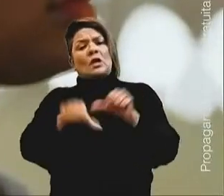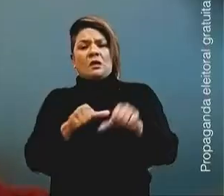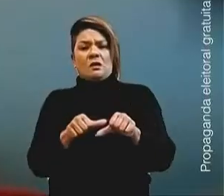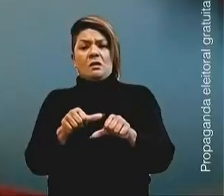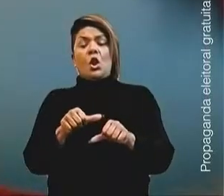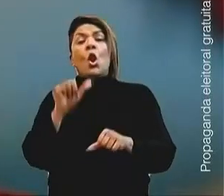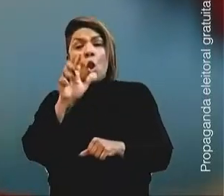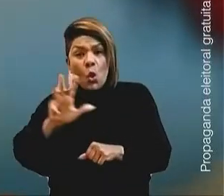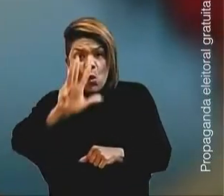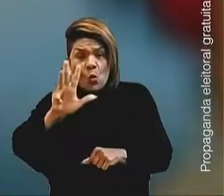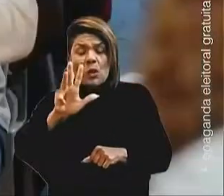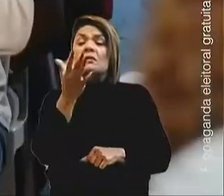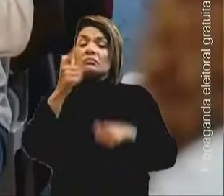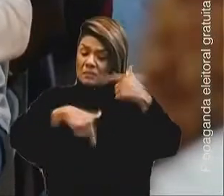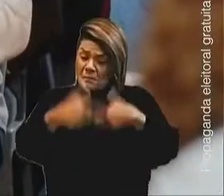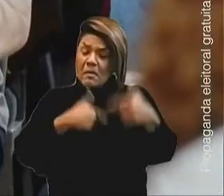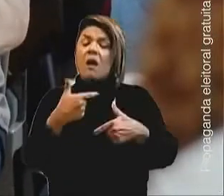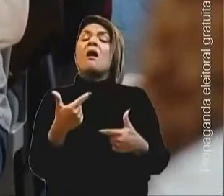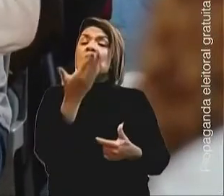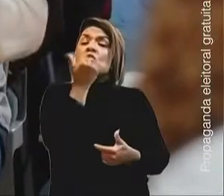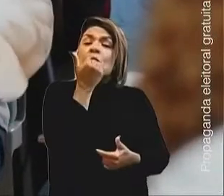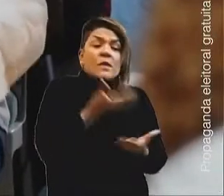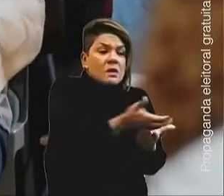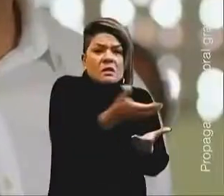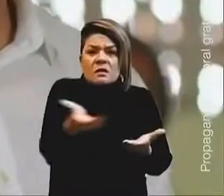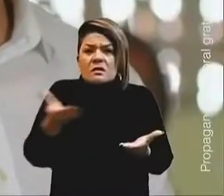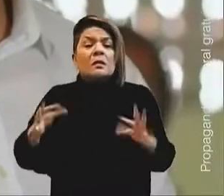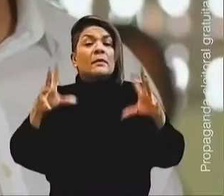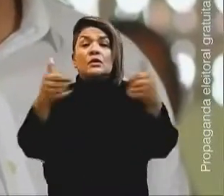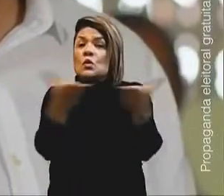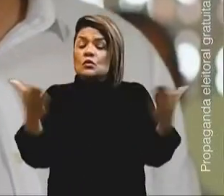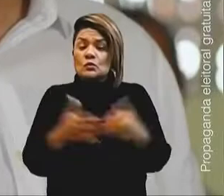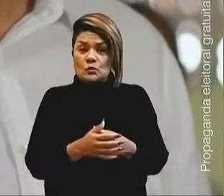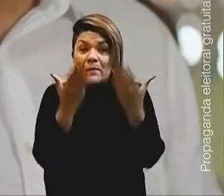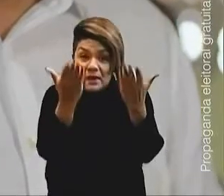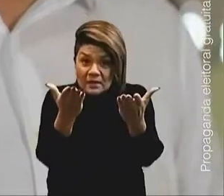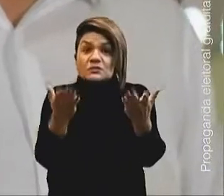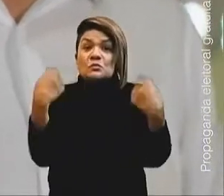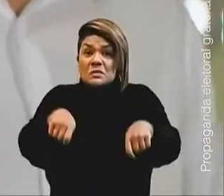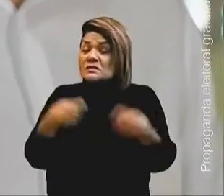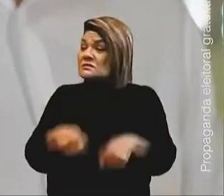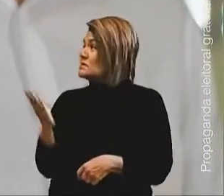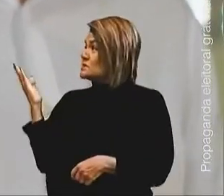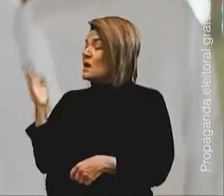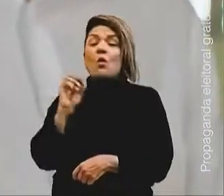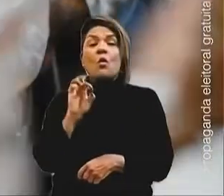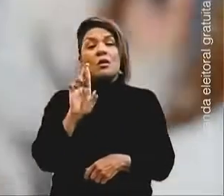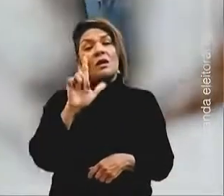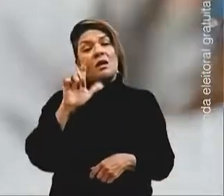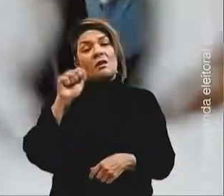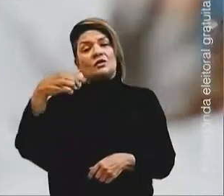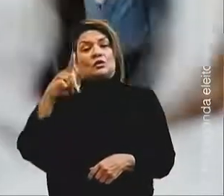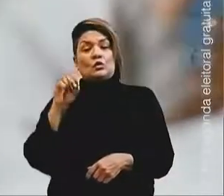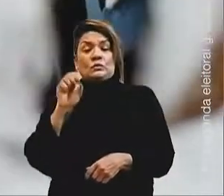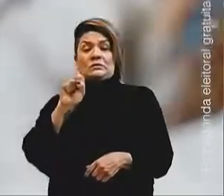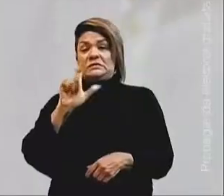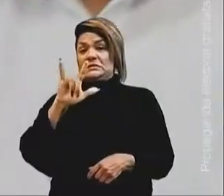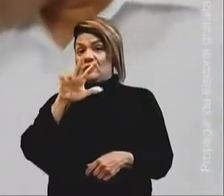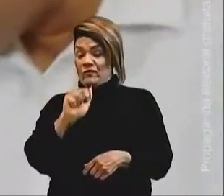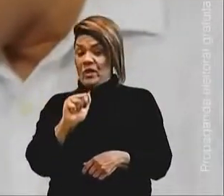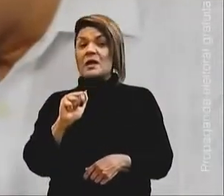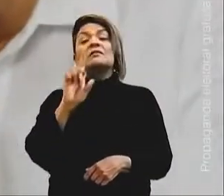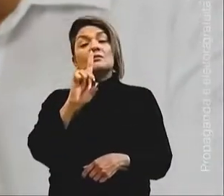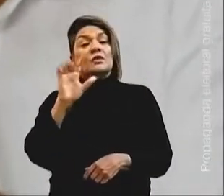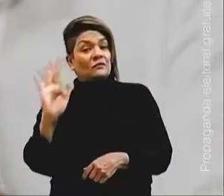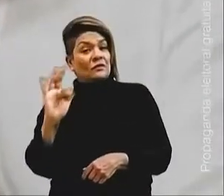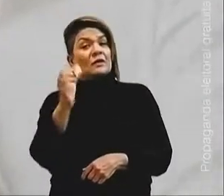Com o Lula, é trabalho e comida na mesa para todo mundo. Para isso, o Lula vai precisar de você lá. Vote Orlando